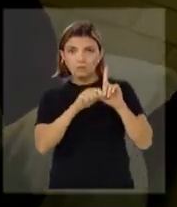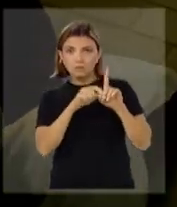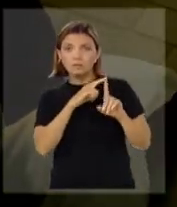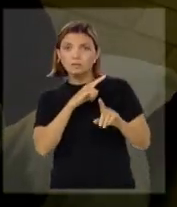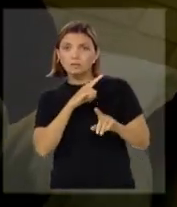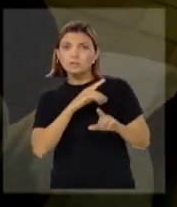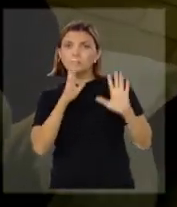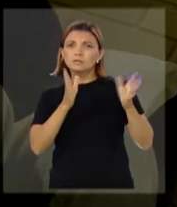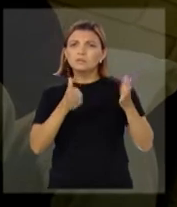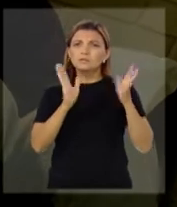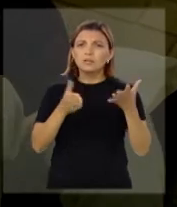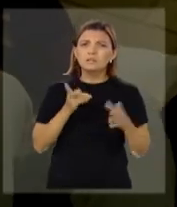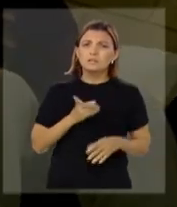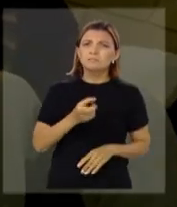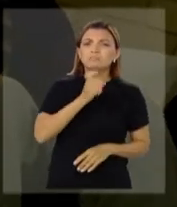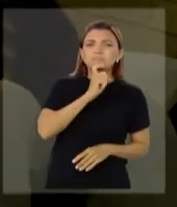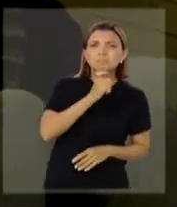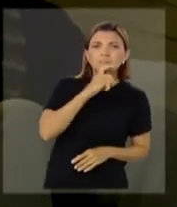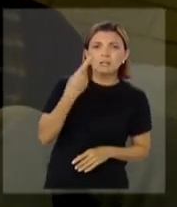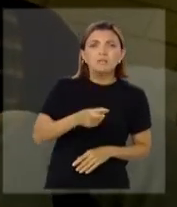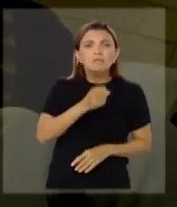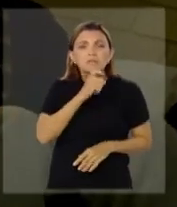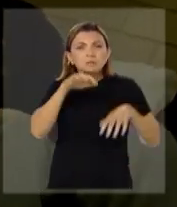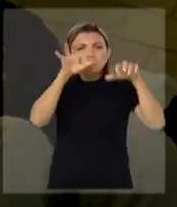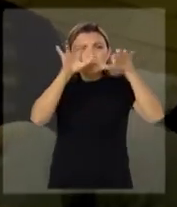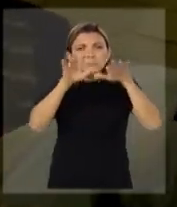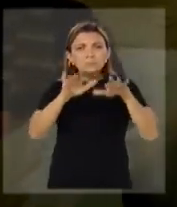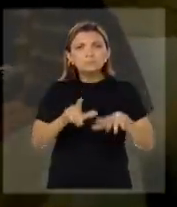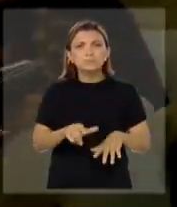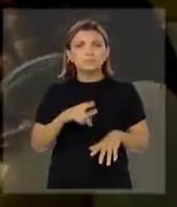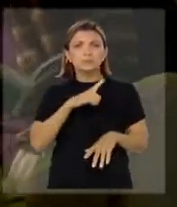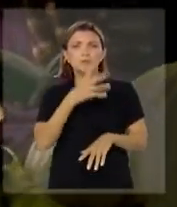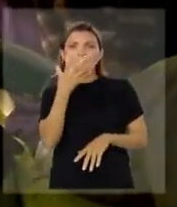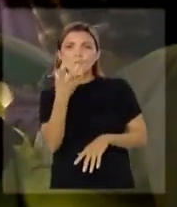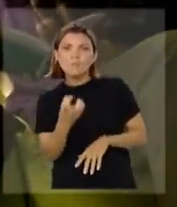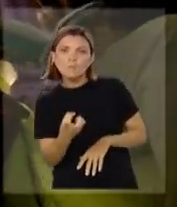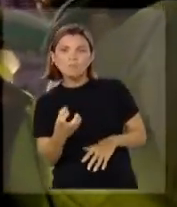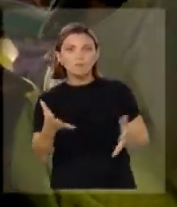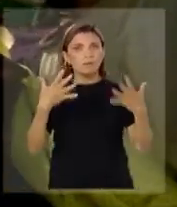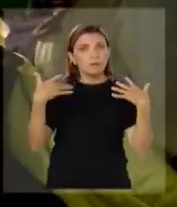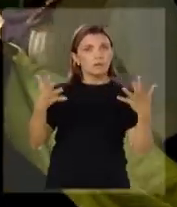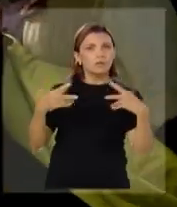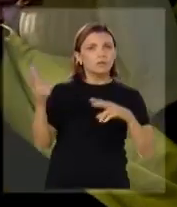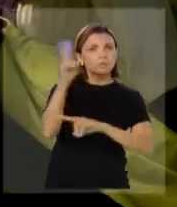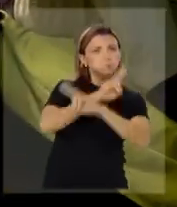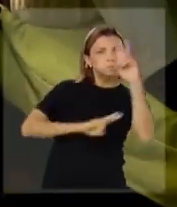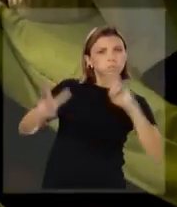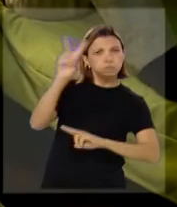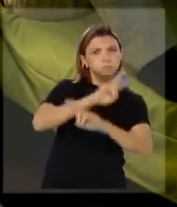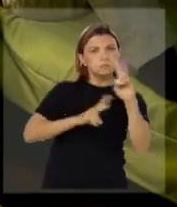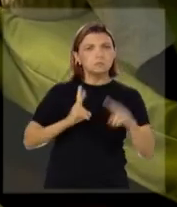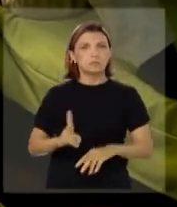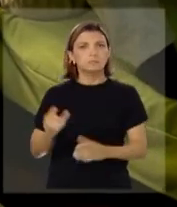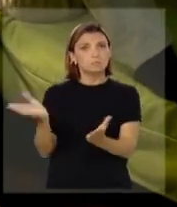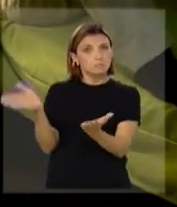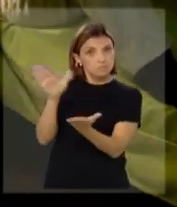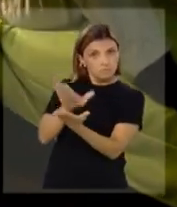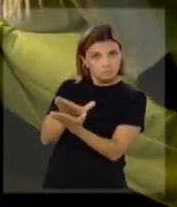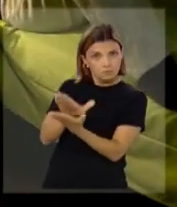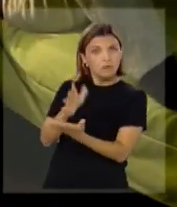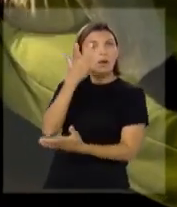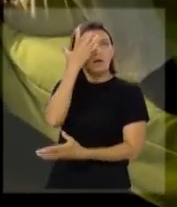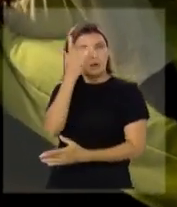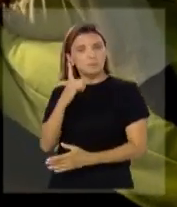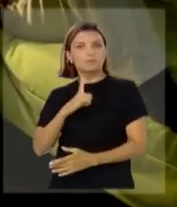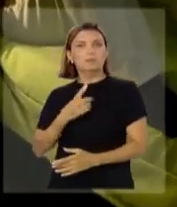e precipitação anual média de 1.100 milímetros. O inverno é frio e chuvoso e o verão quente e seco. Apresenta vento bastante intenso. Pode fechar